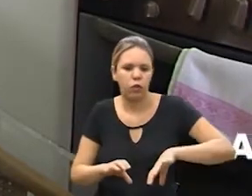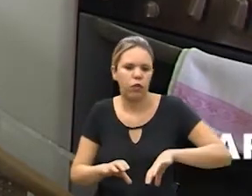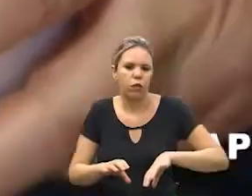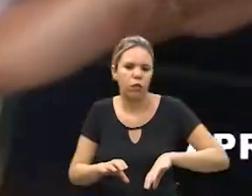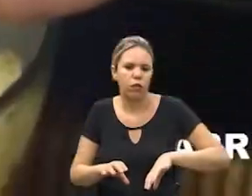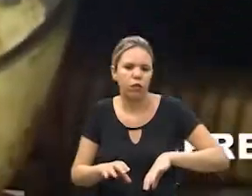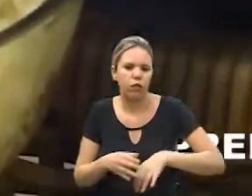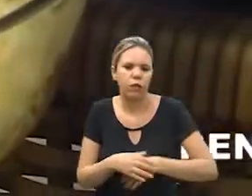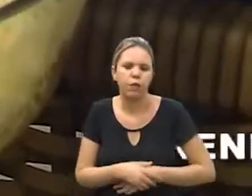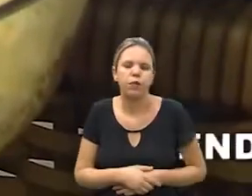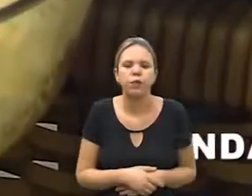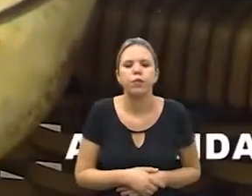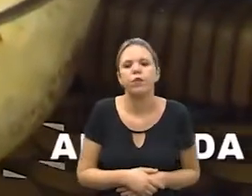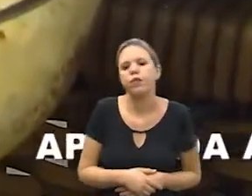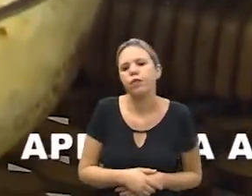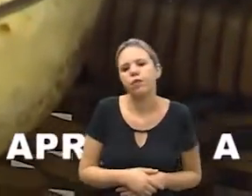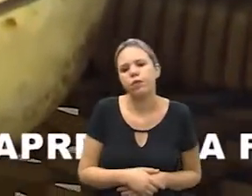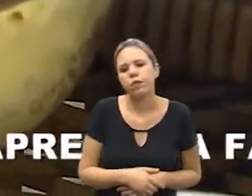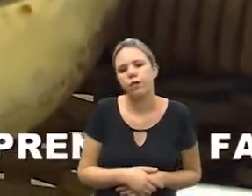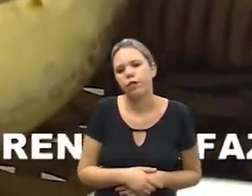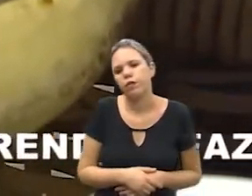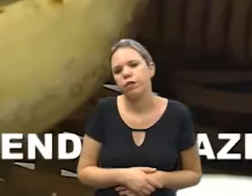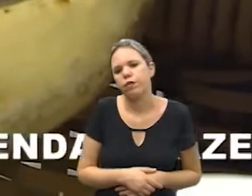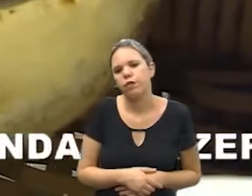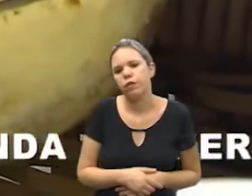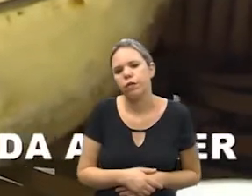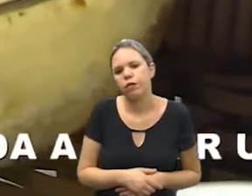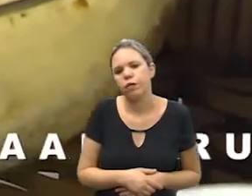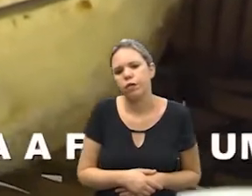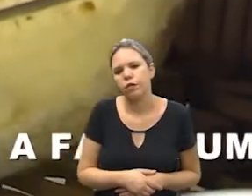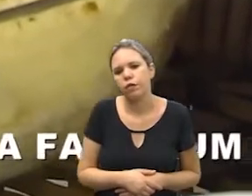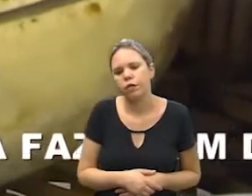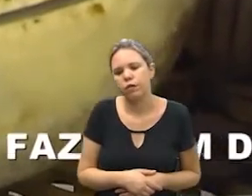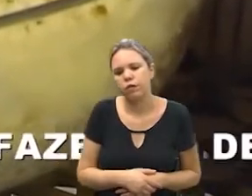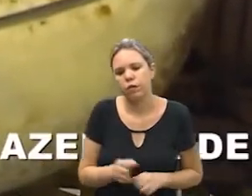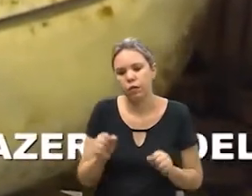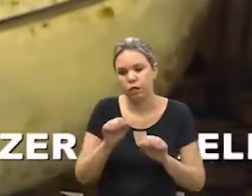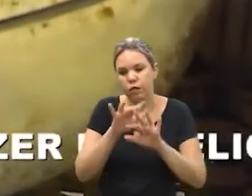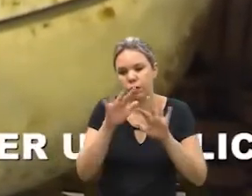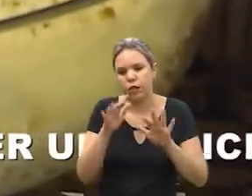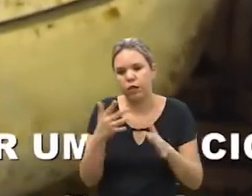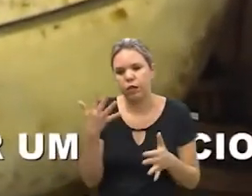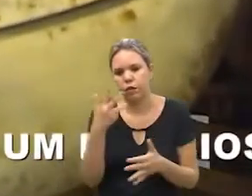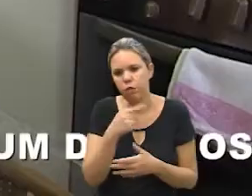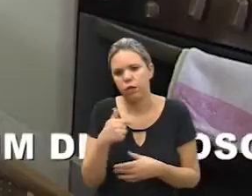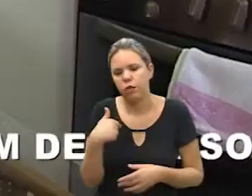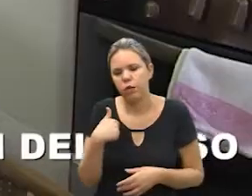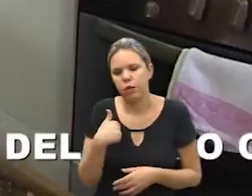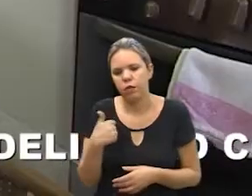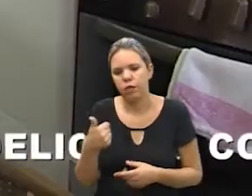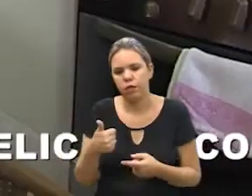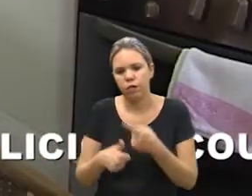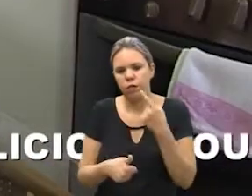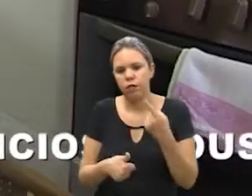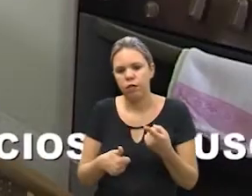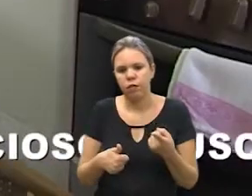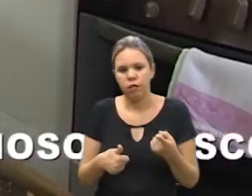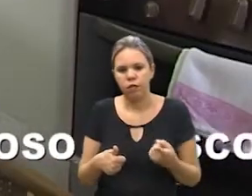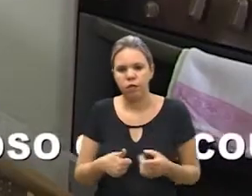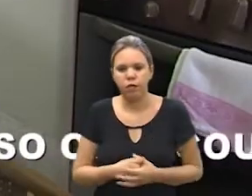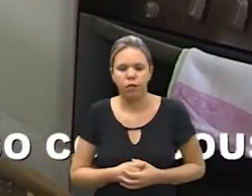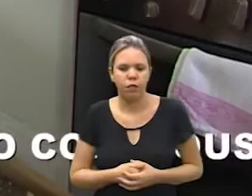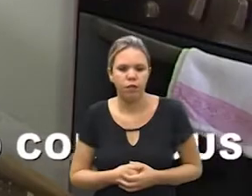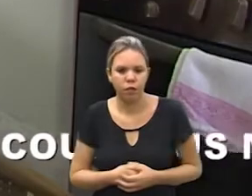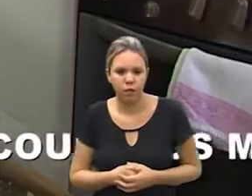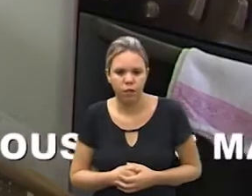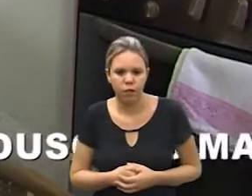cebolinha. Já vai dar uma enriquecida. Olha lá, dá uma cor, dá um brilho. Porque é aquilo lá que a gente fala, né? O primeiro... A gente come com